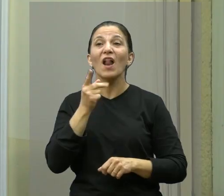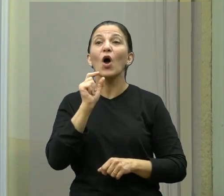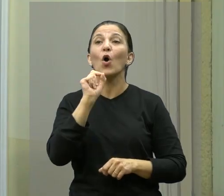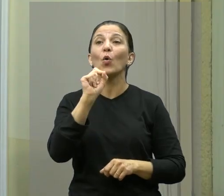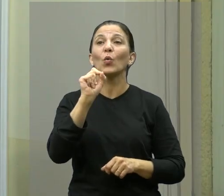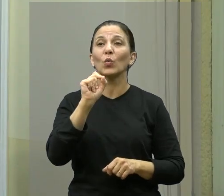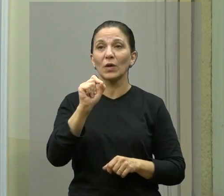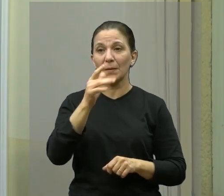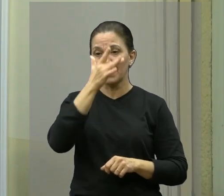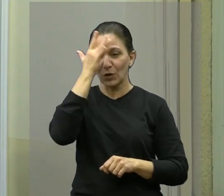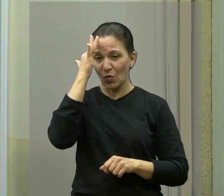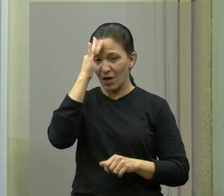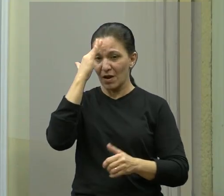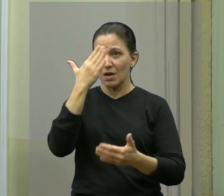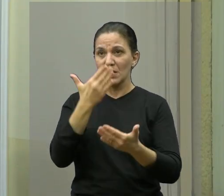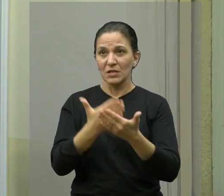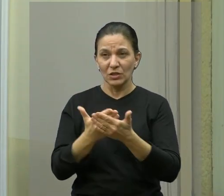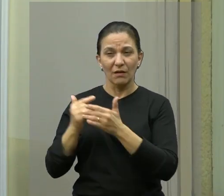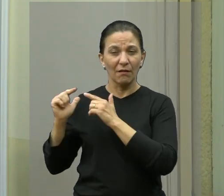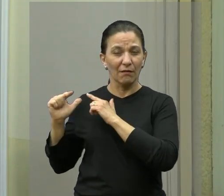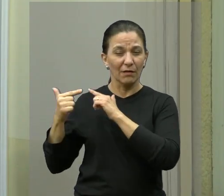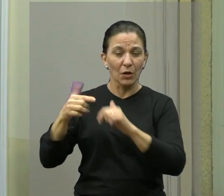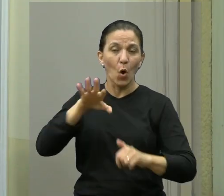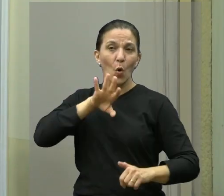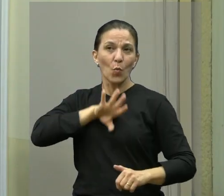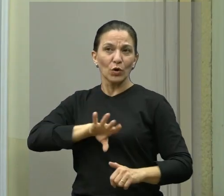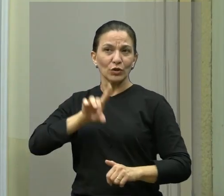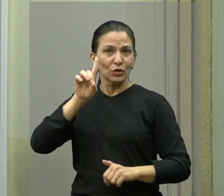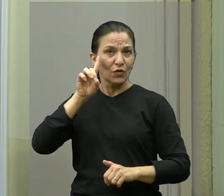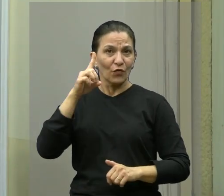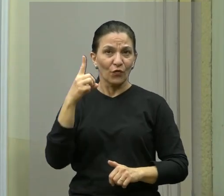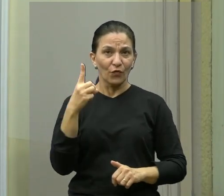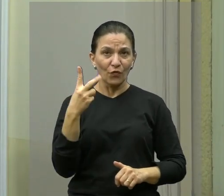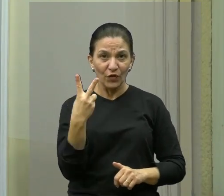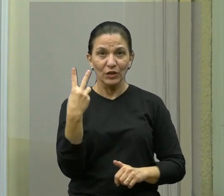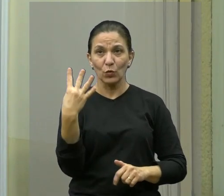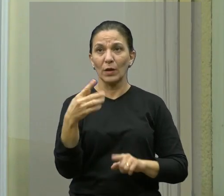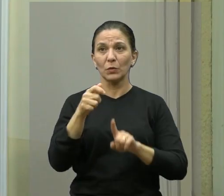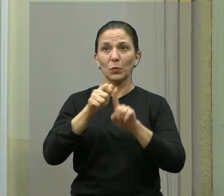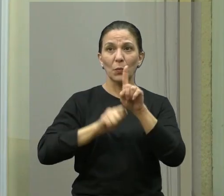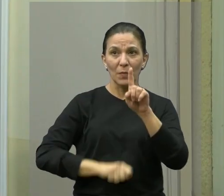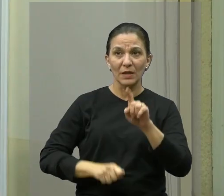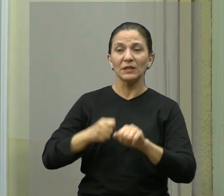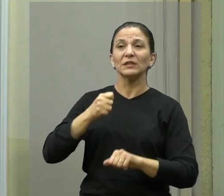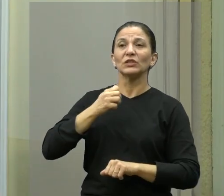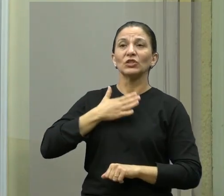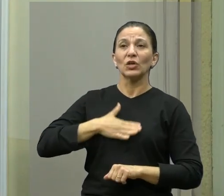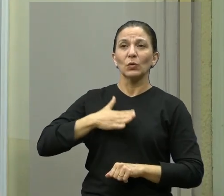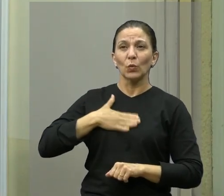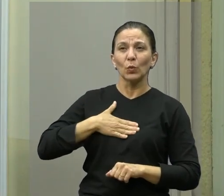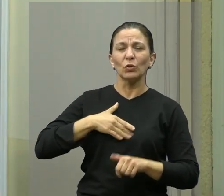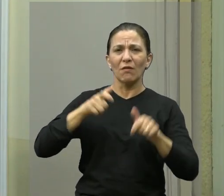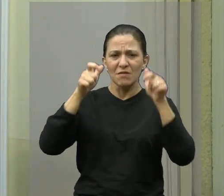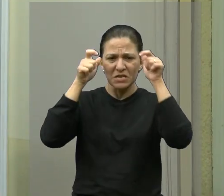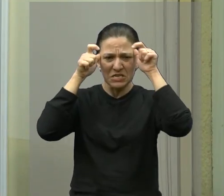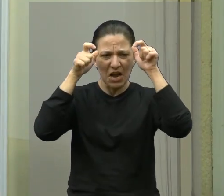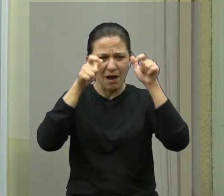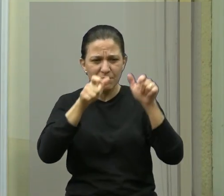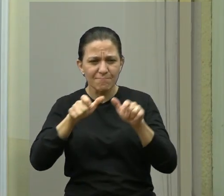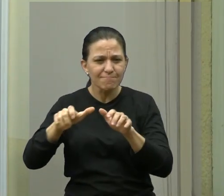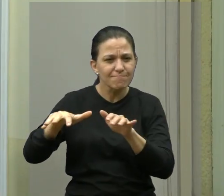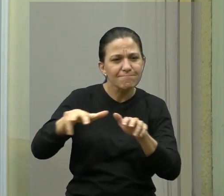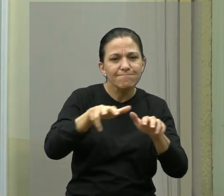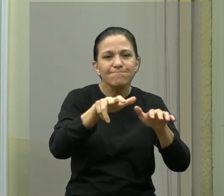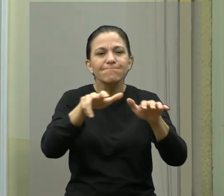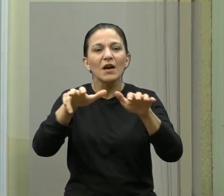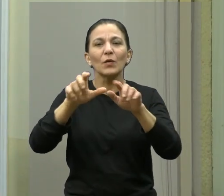reza a crendice popular da tradição portuguesa, que no dia 24 de agosto o diabo está solto. Está solto porque nesse